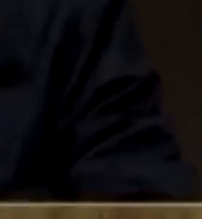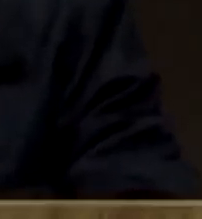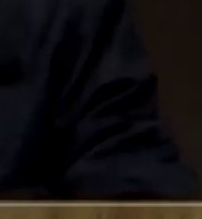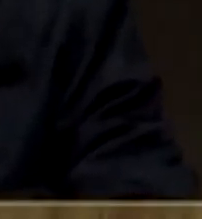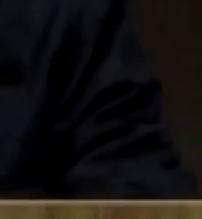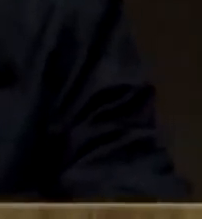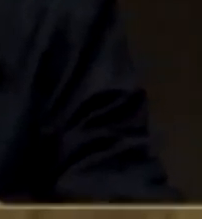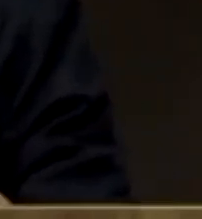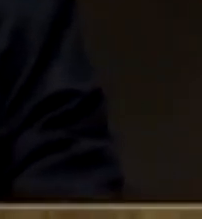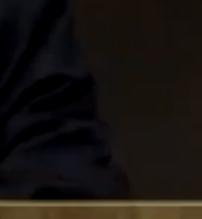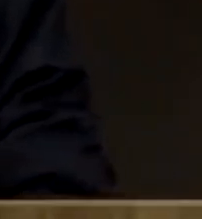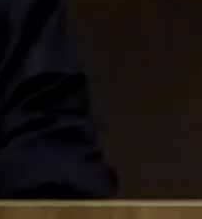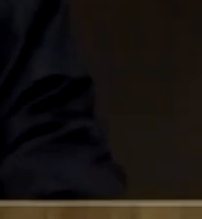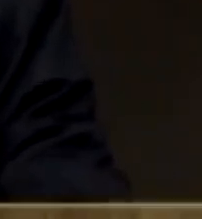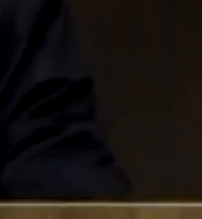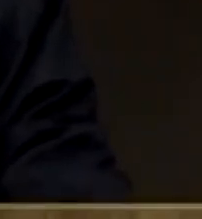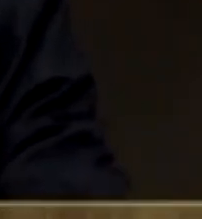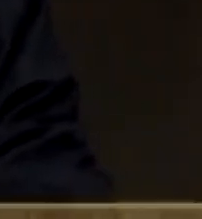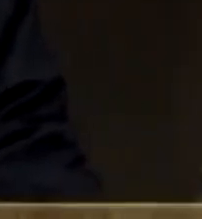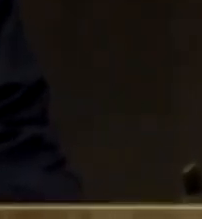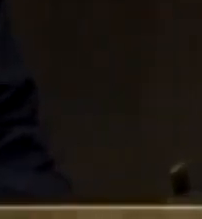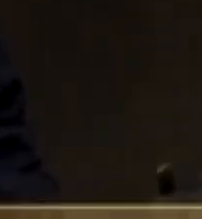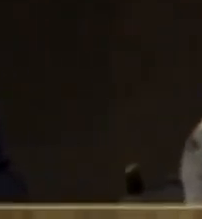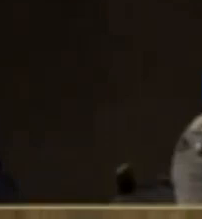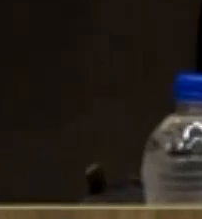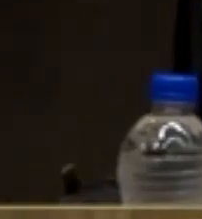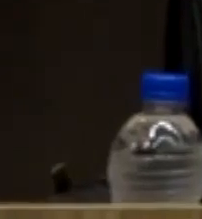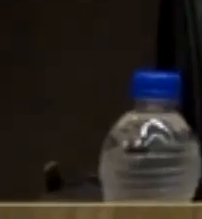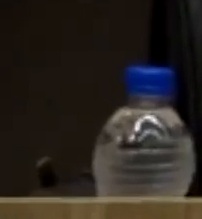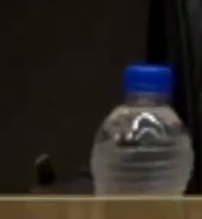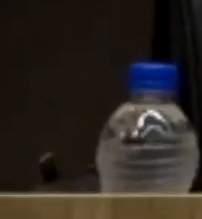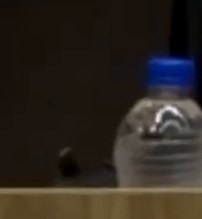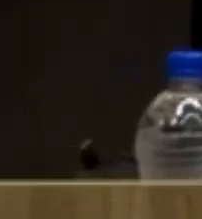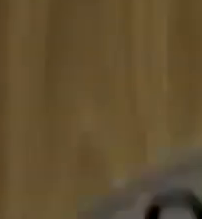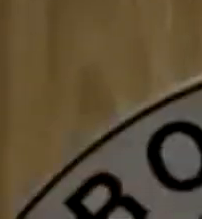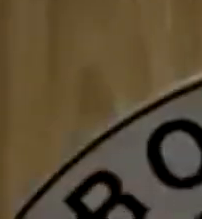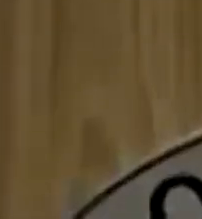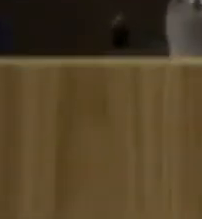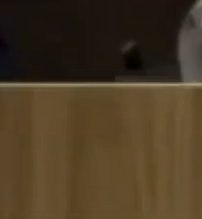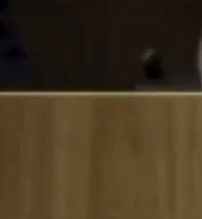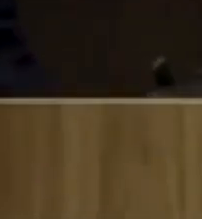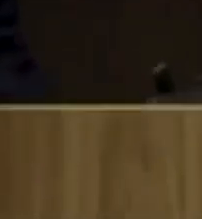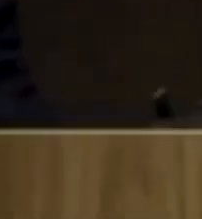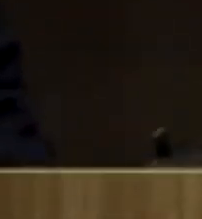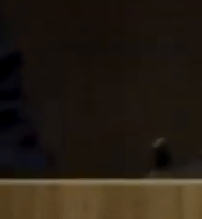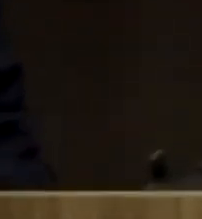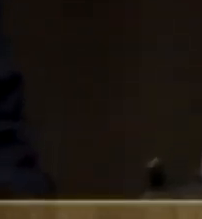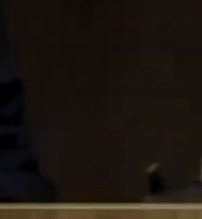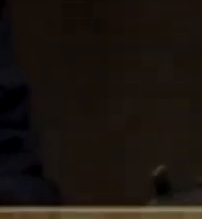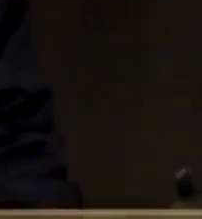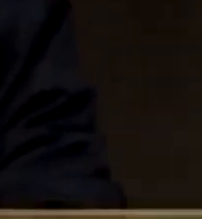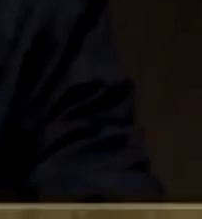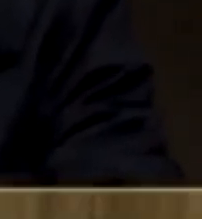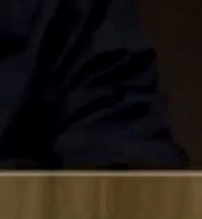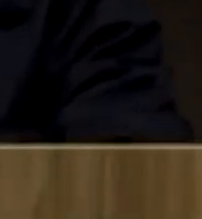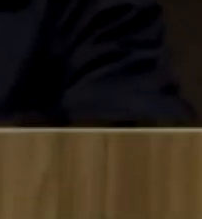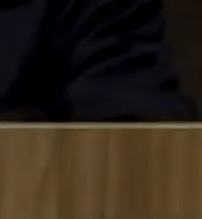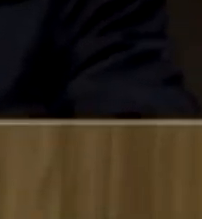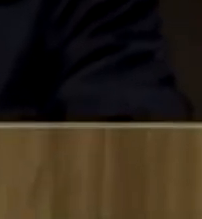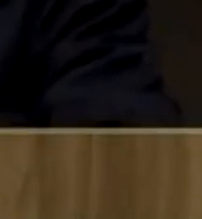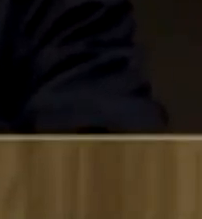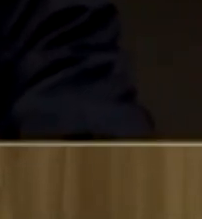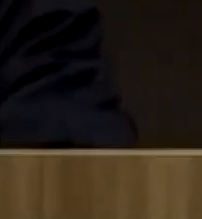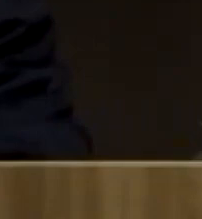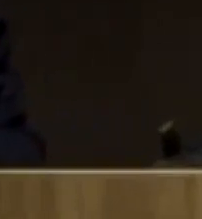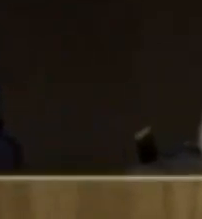que riqueza está de rolando, aquello que van a traer mas para também para nosotros en esta permitir uma discusión. También rodada para permitir de que haya conversa una entre rueda de todos. Afinal, o conversación entre objetivo desse todos, encontro que es é el